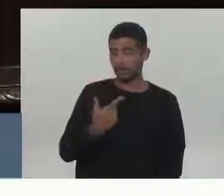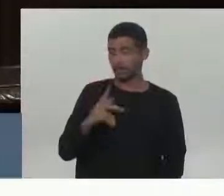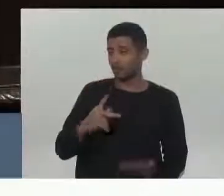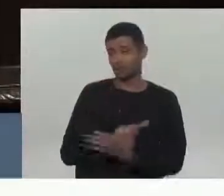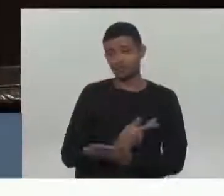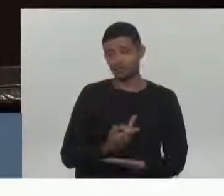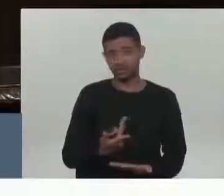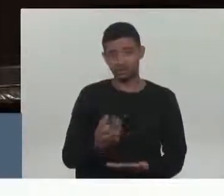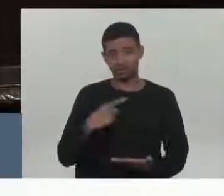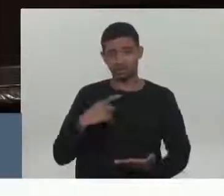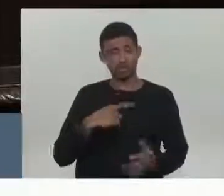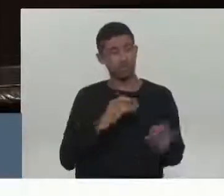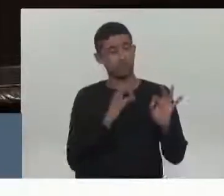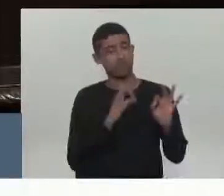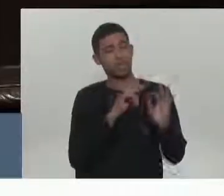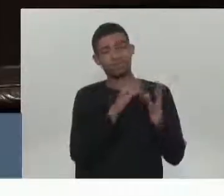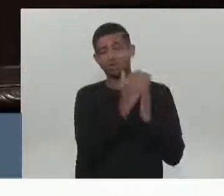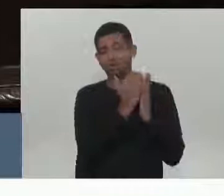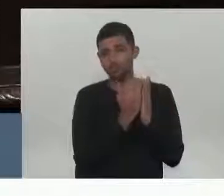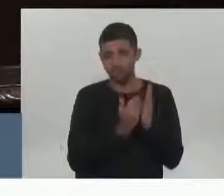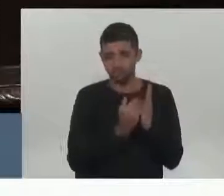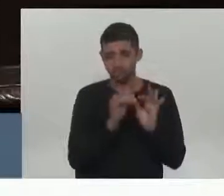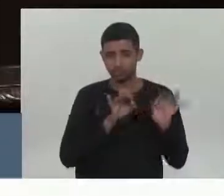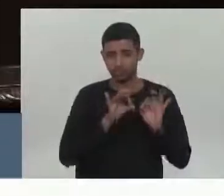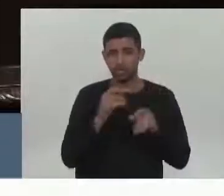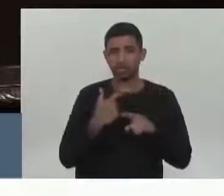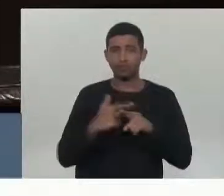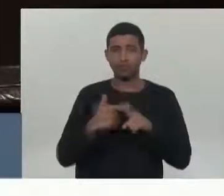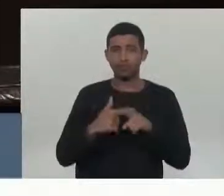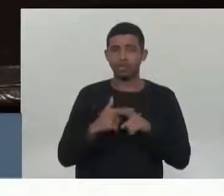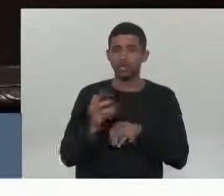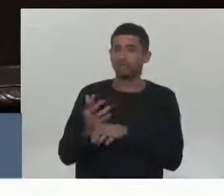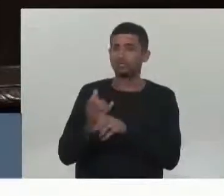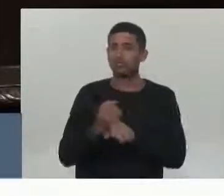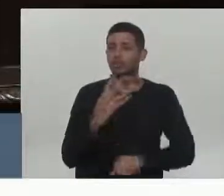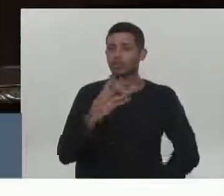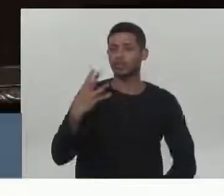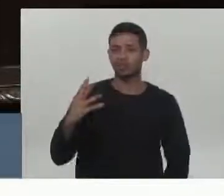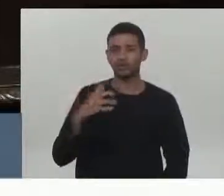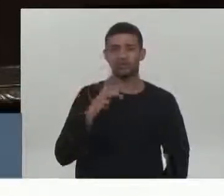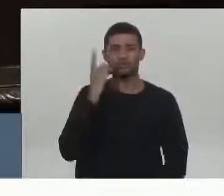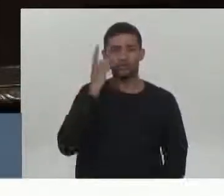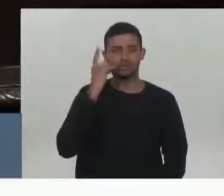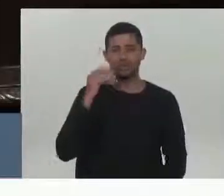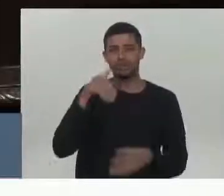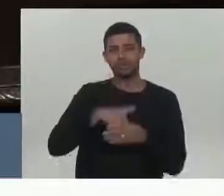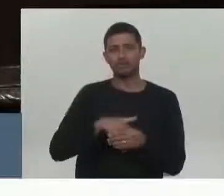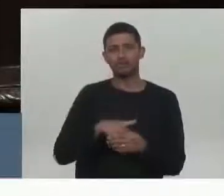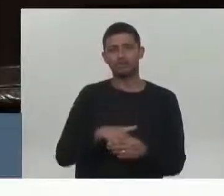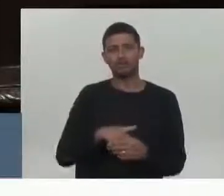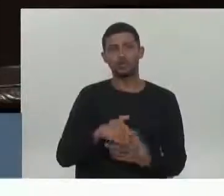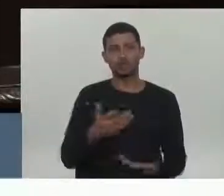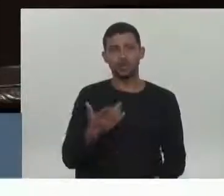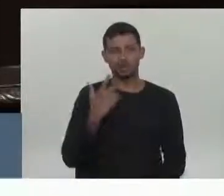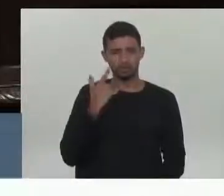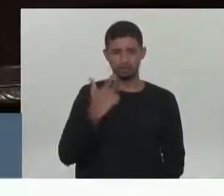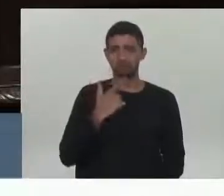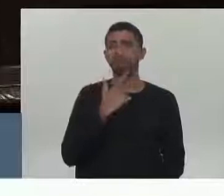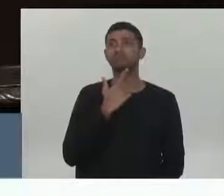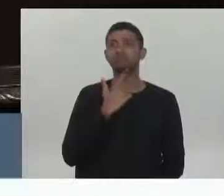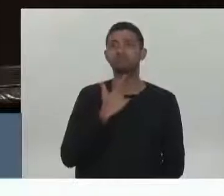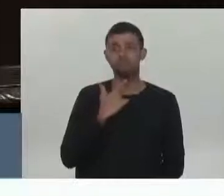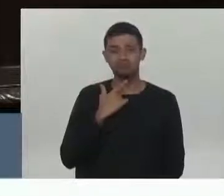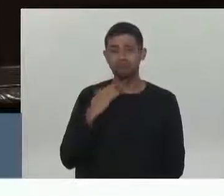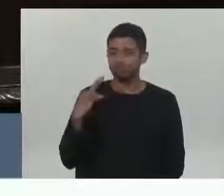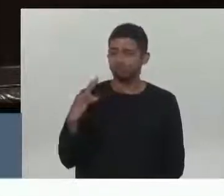Havia mérito no projeto, por quê? Porque 44 deputados votaram a favor, era o desejo de uma bancada que